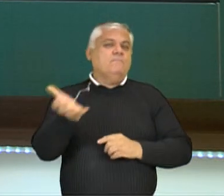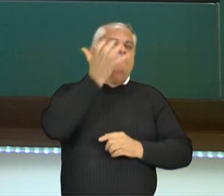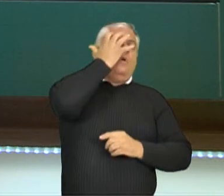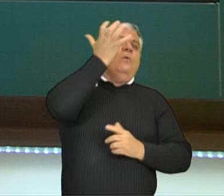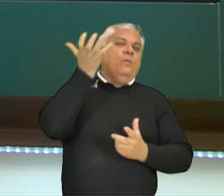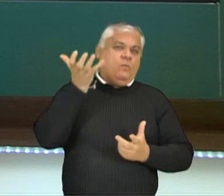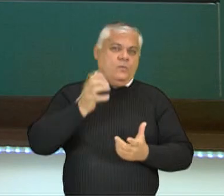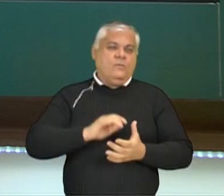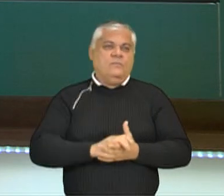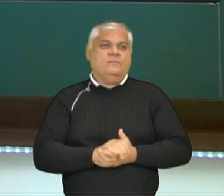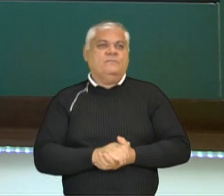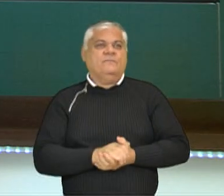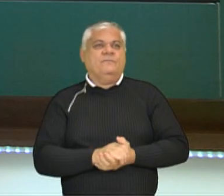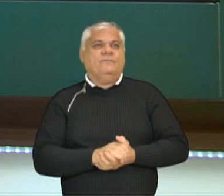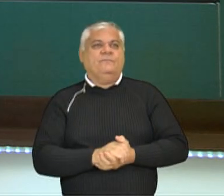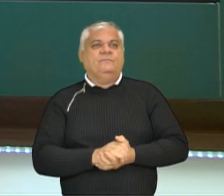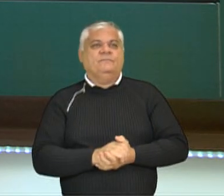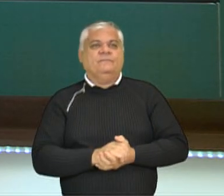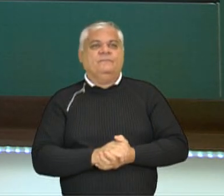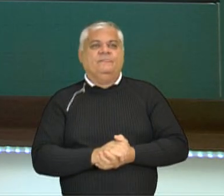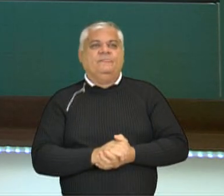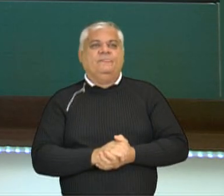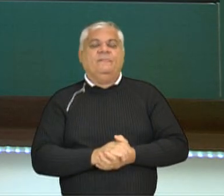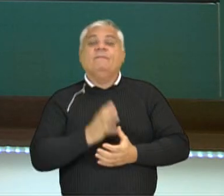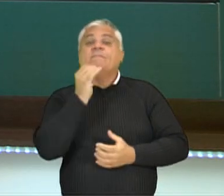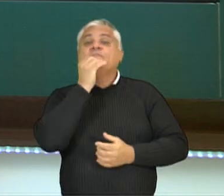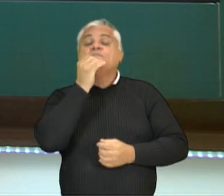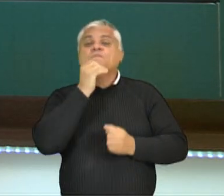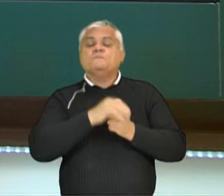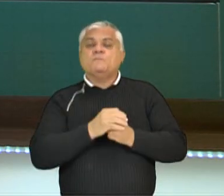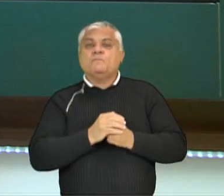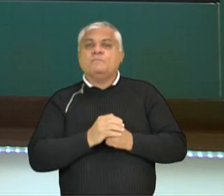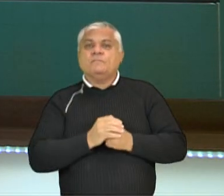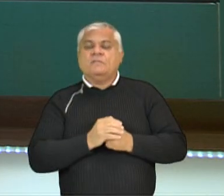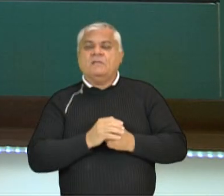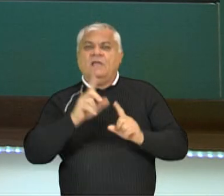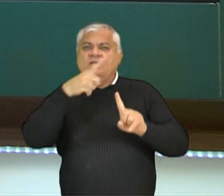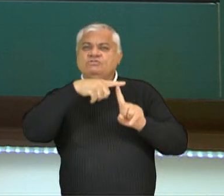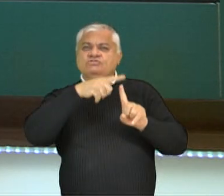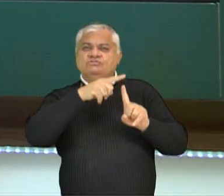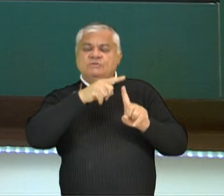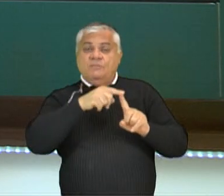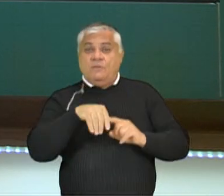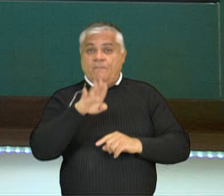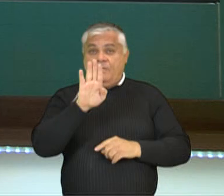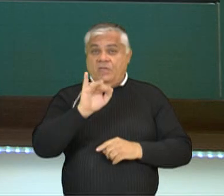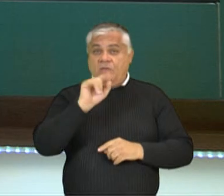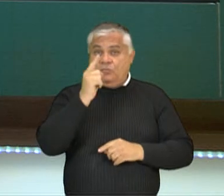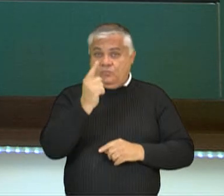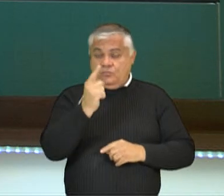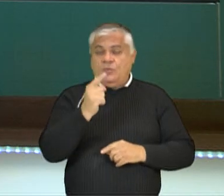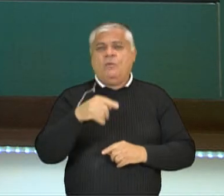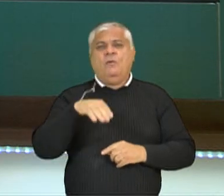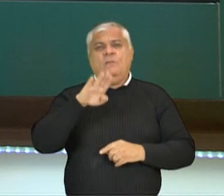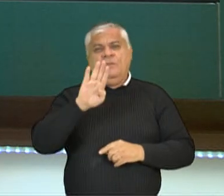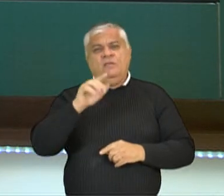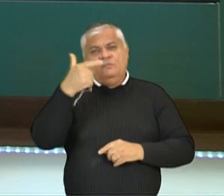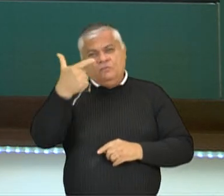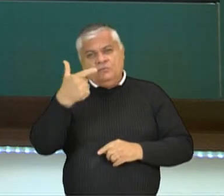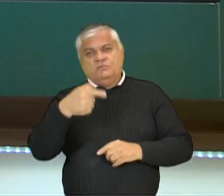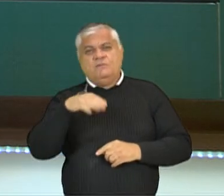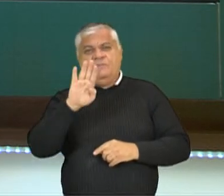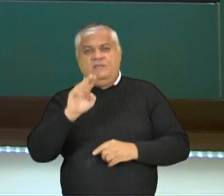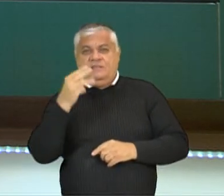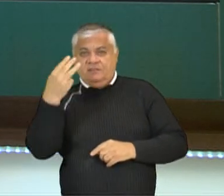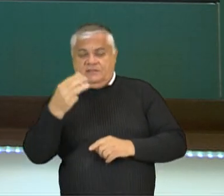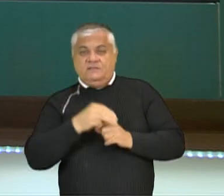bola. Aqui, com relação à classificação. B1, B2 e B3, então B1